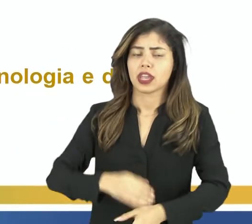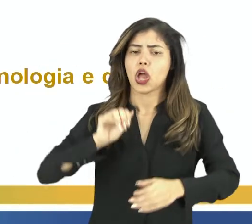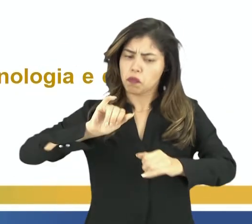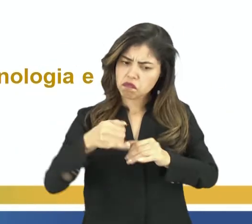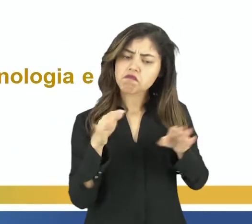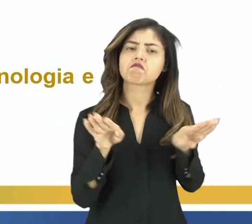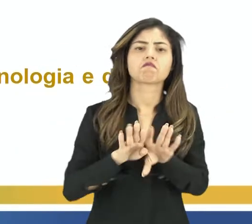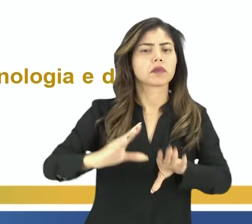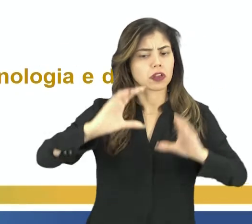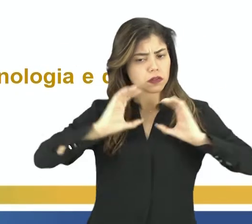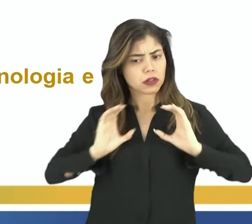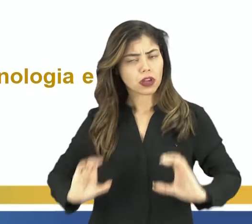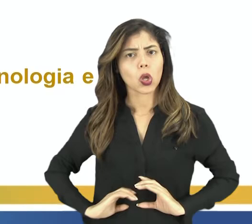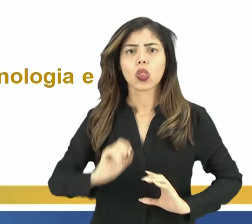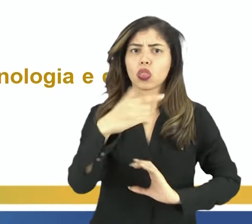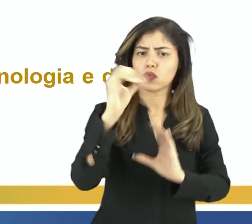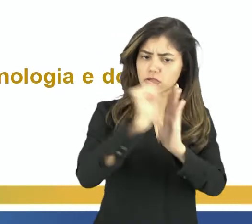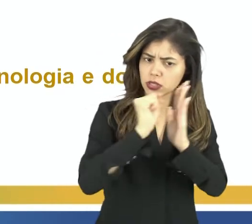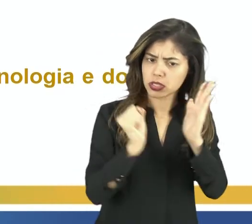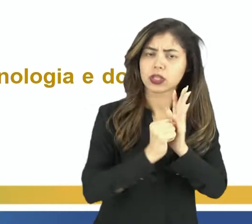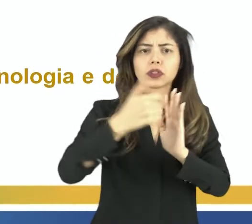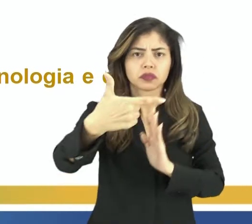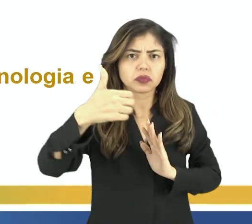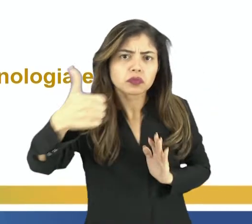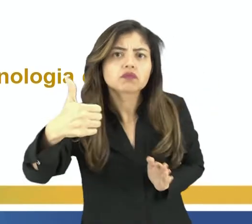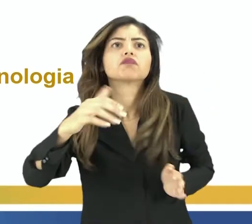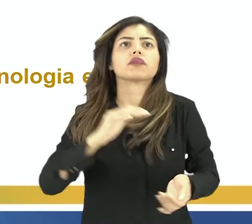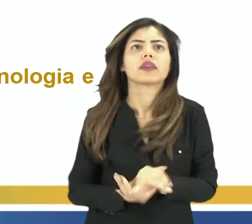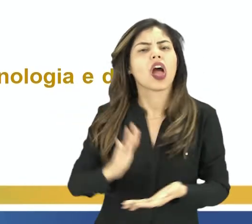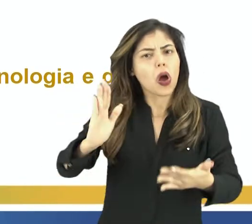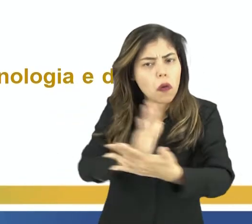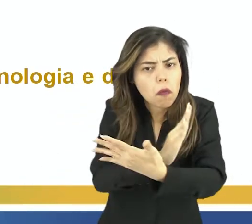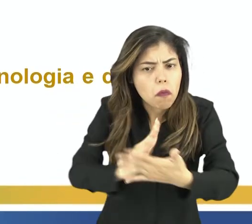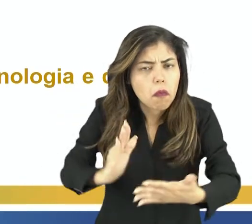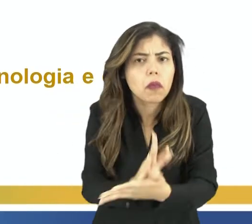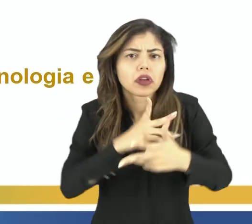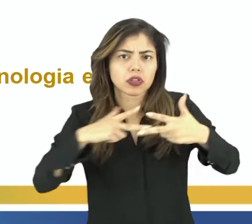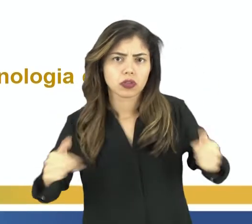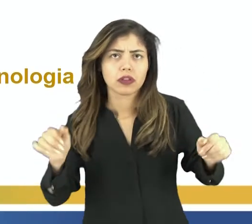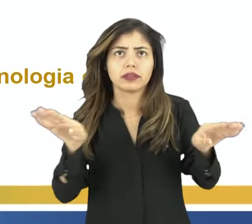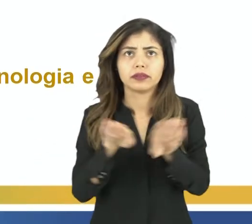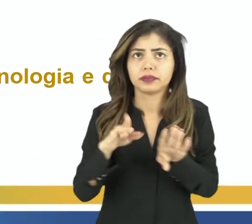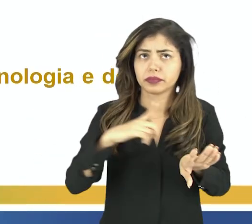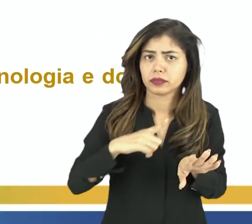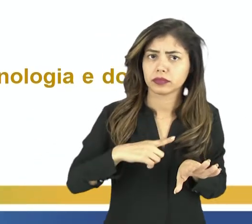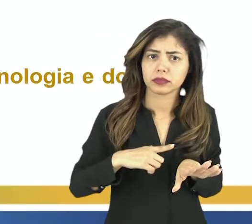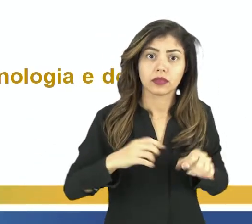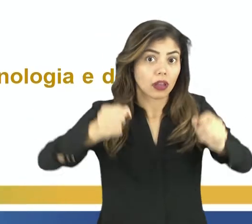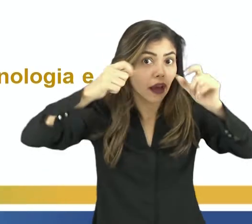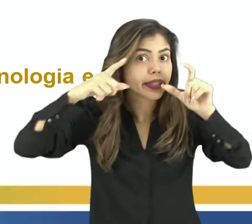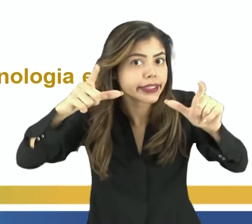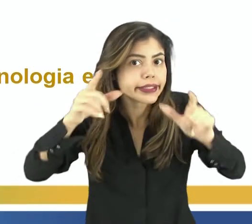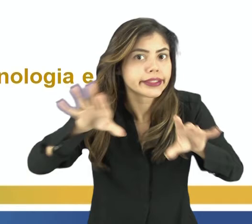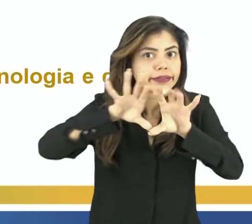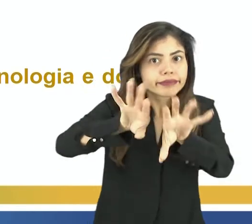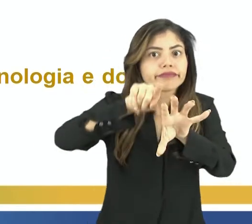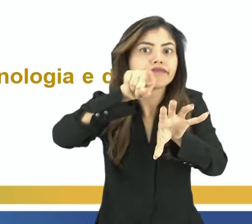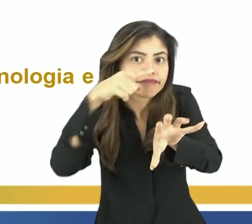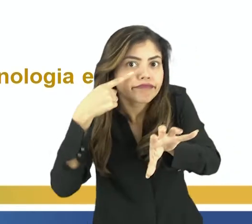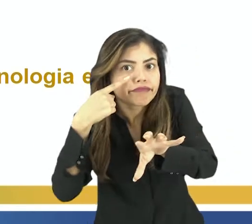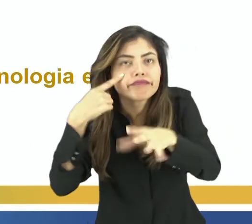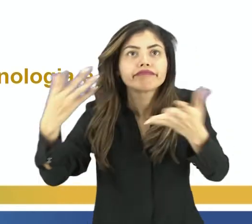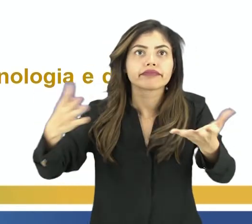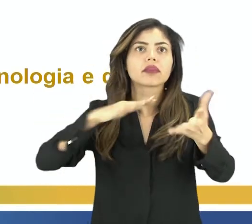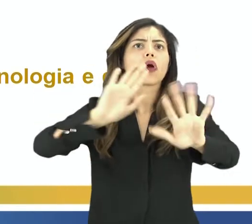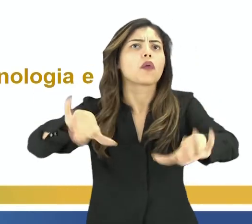da cidadania no século XXI, ela requer algumas coisas para as quais eu quero chamar bem a vossa atenção.